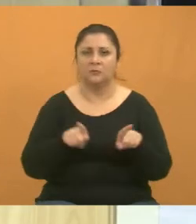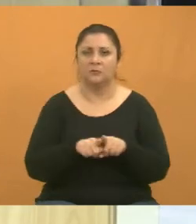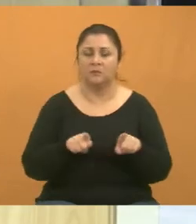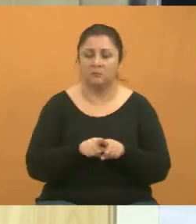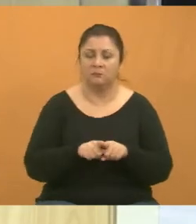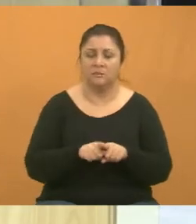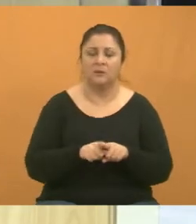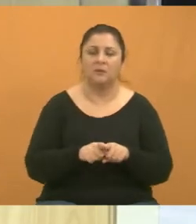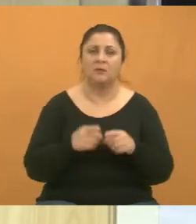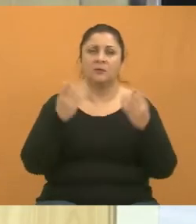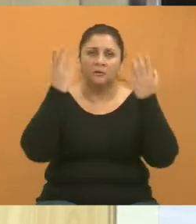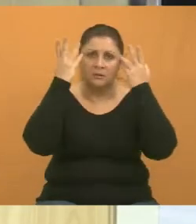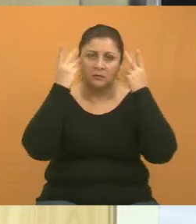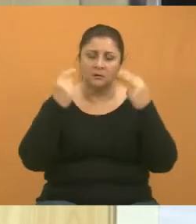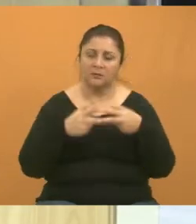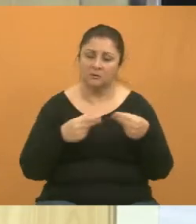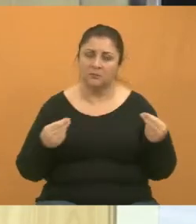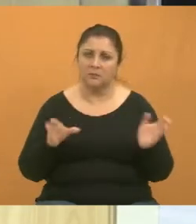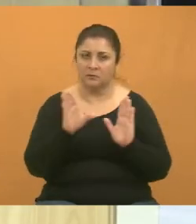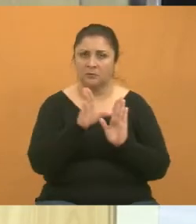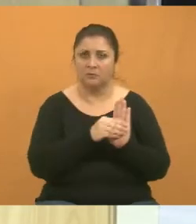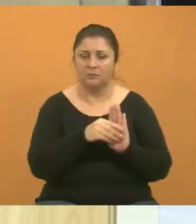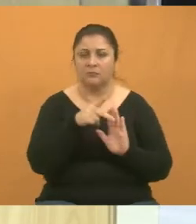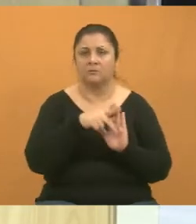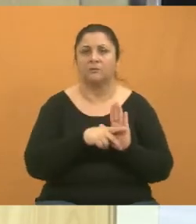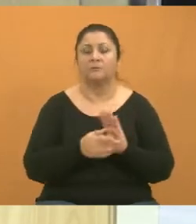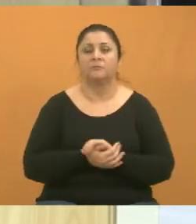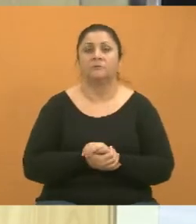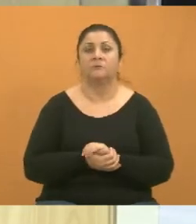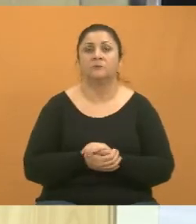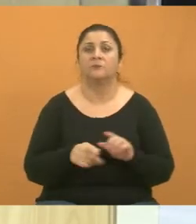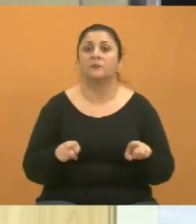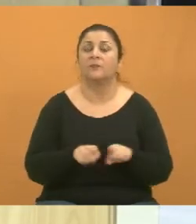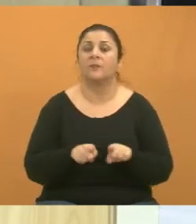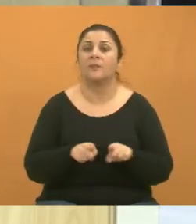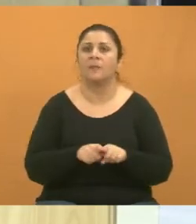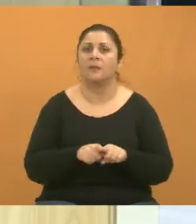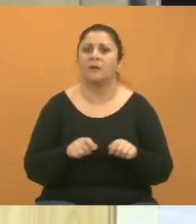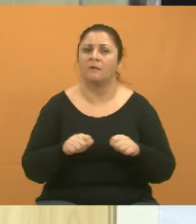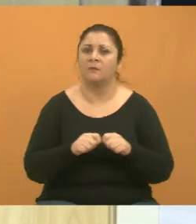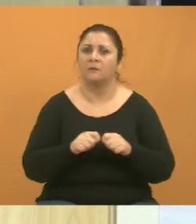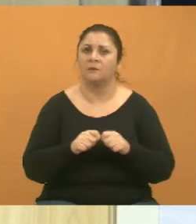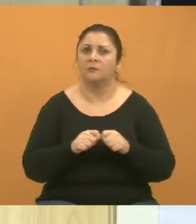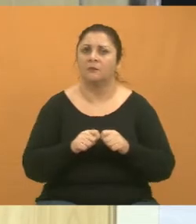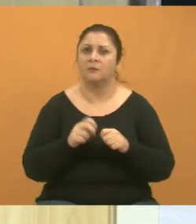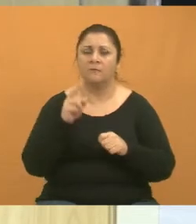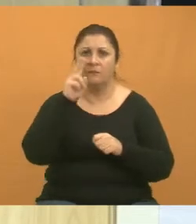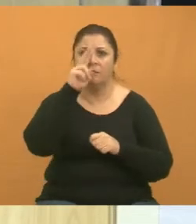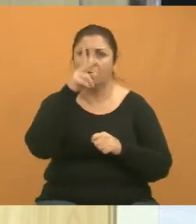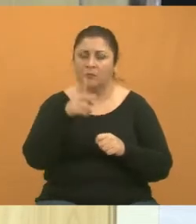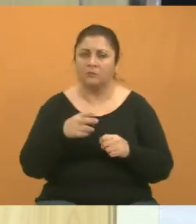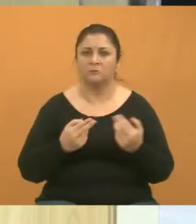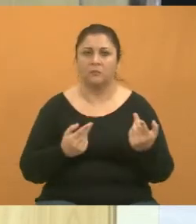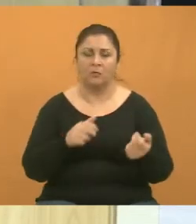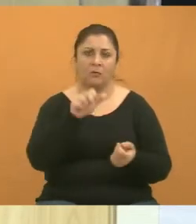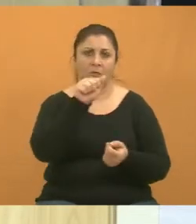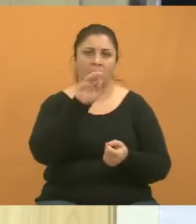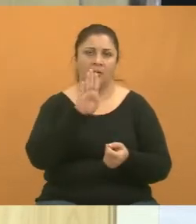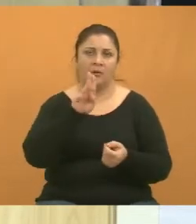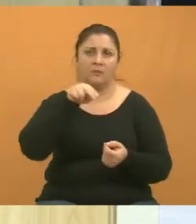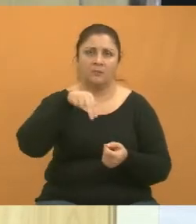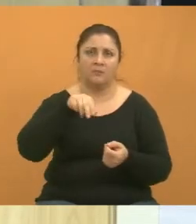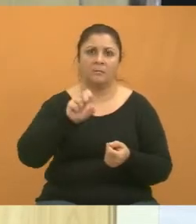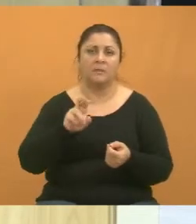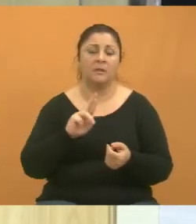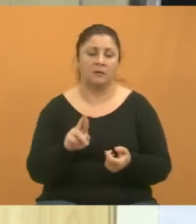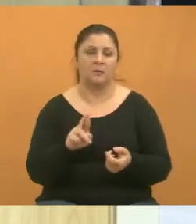aqui, incluindo agora no projeto, mas também intensificar esse trabalho, também concordo com o Abner, e que nós